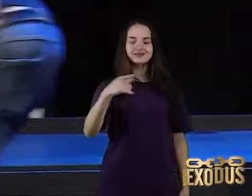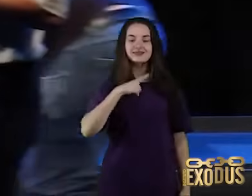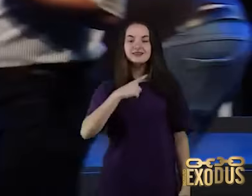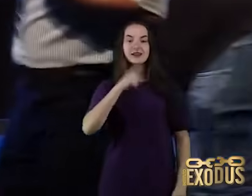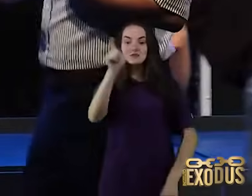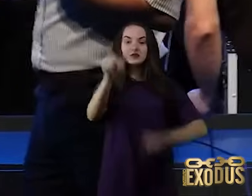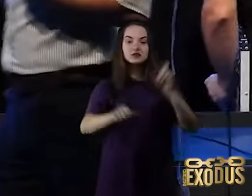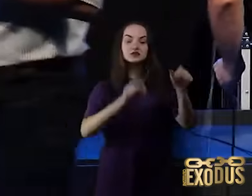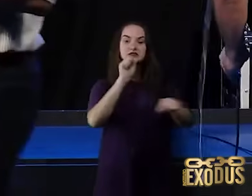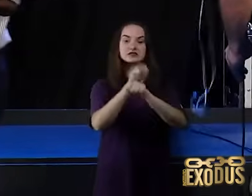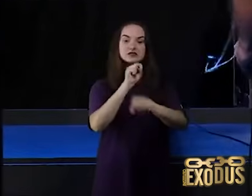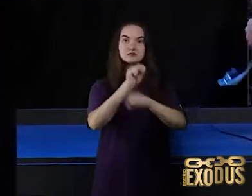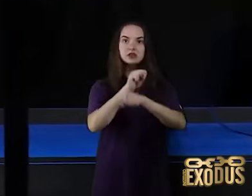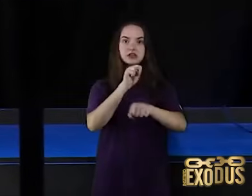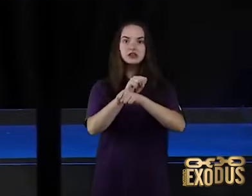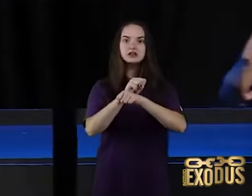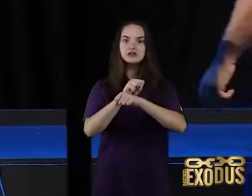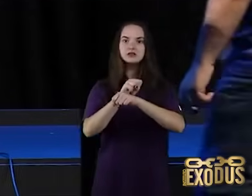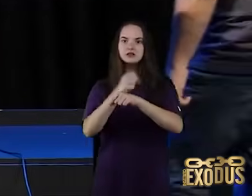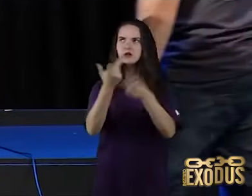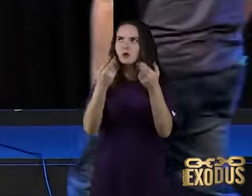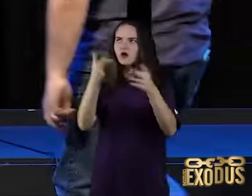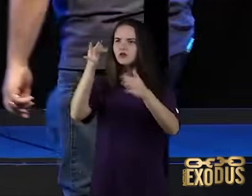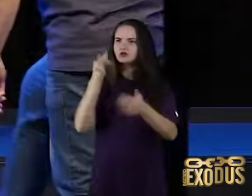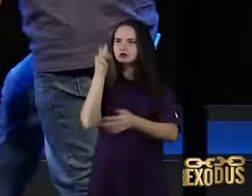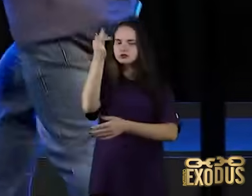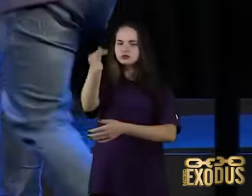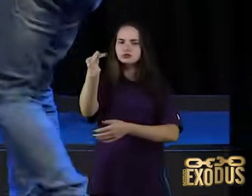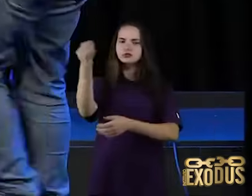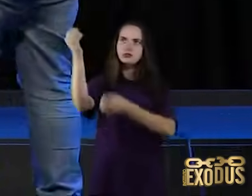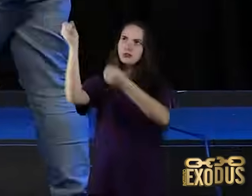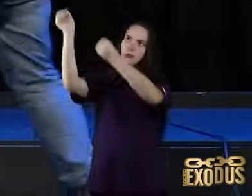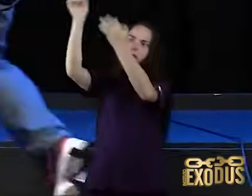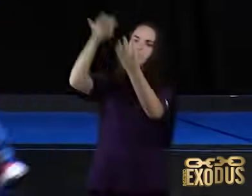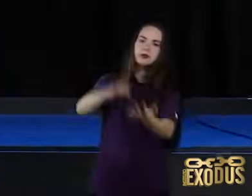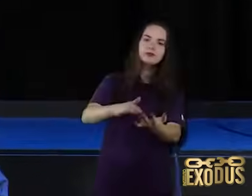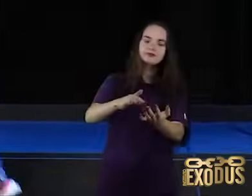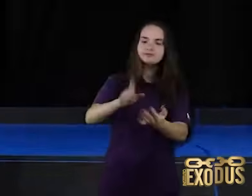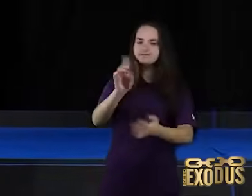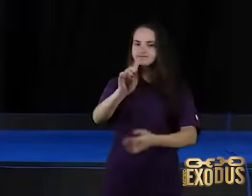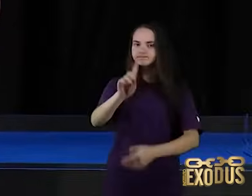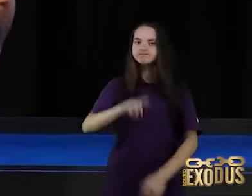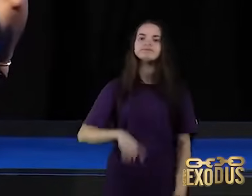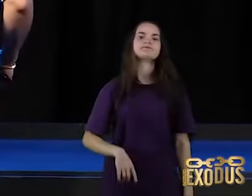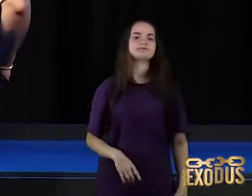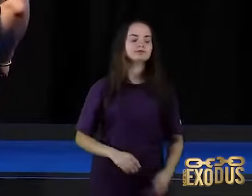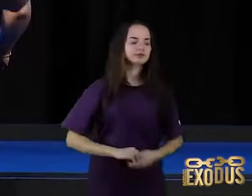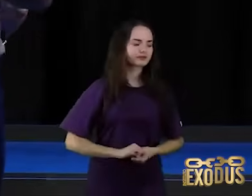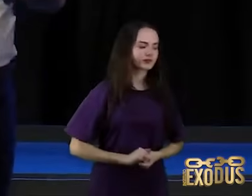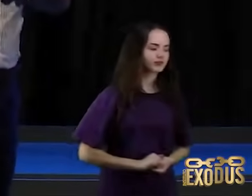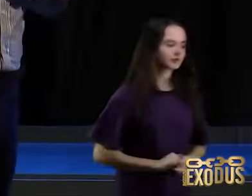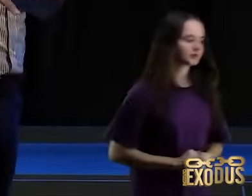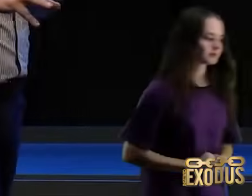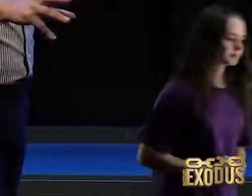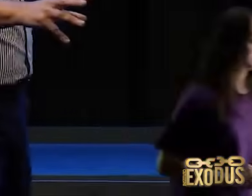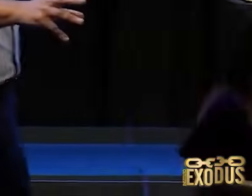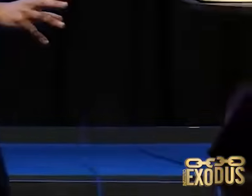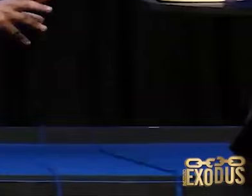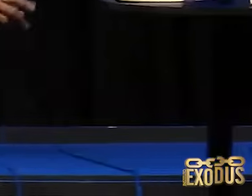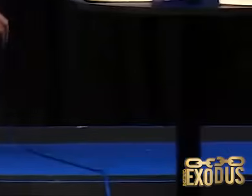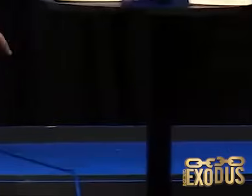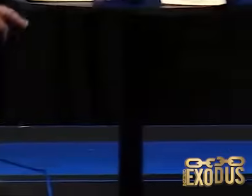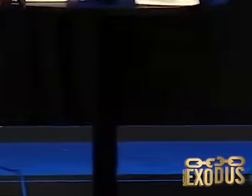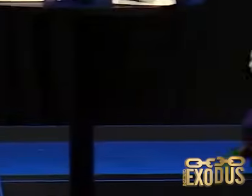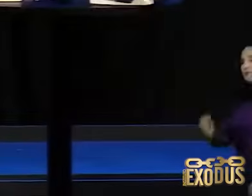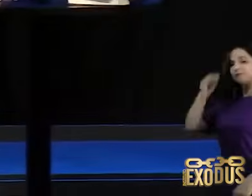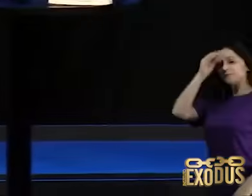esperando que o futuro vai cair do céu não vai Deus ele não dá assim você